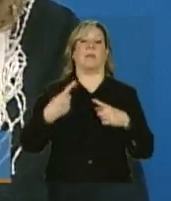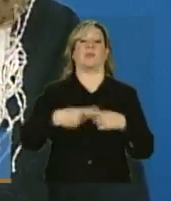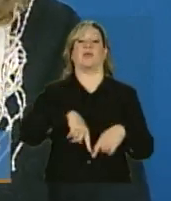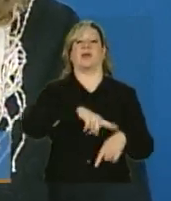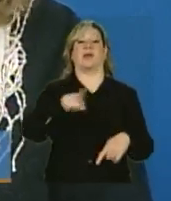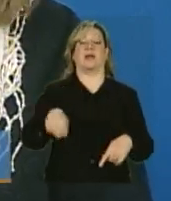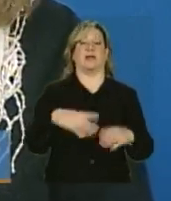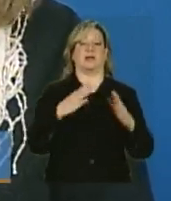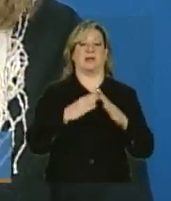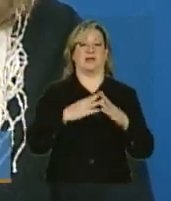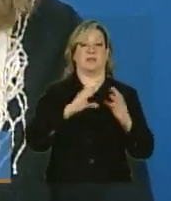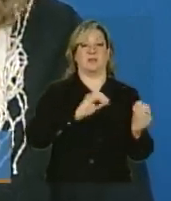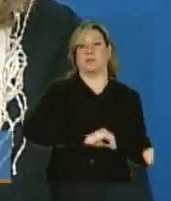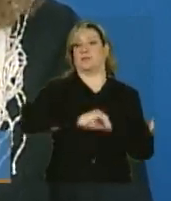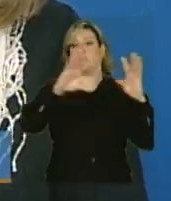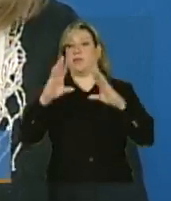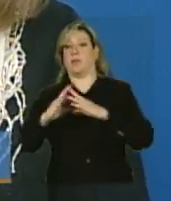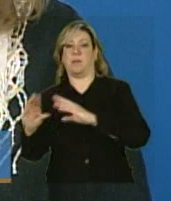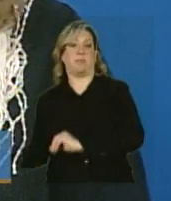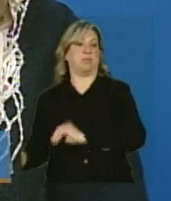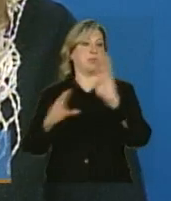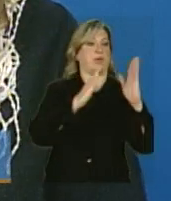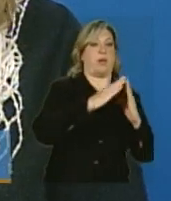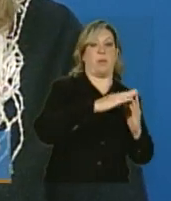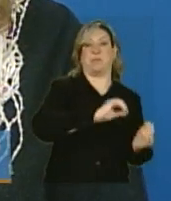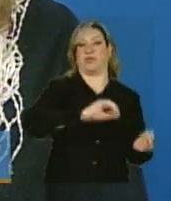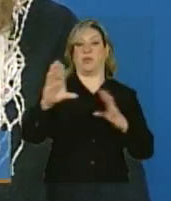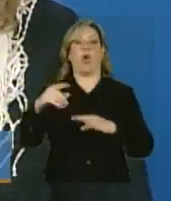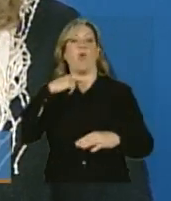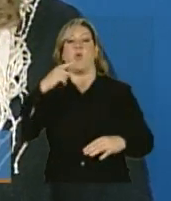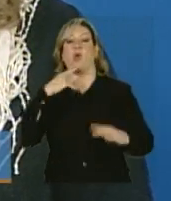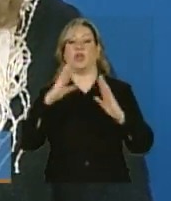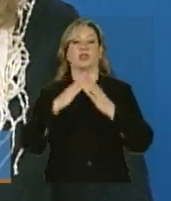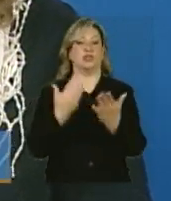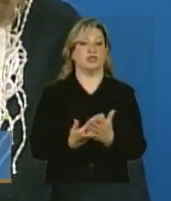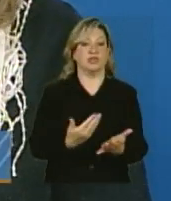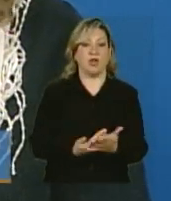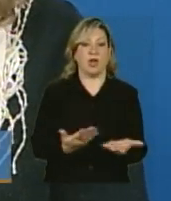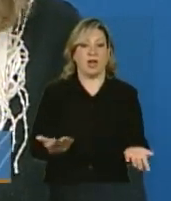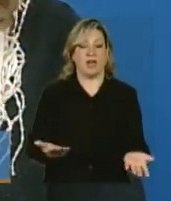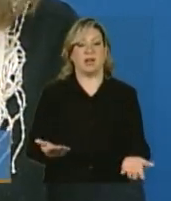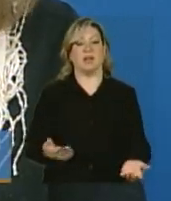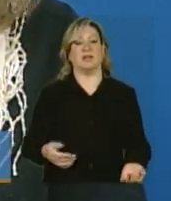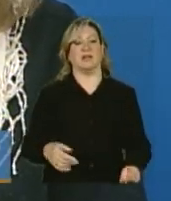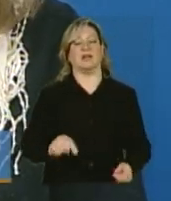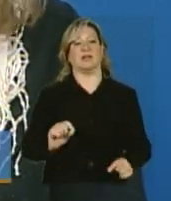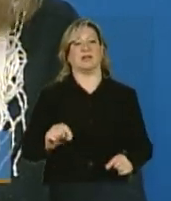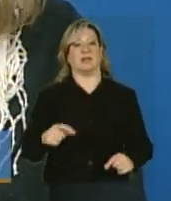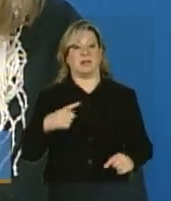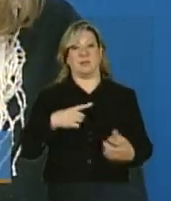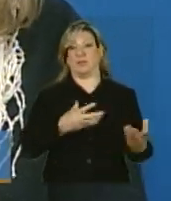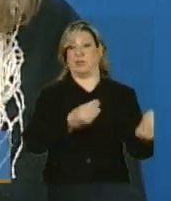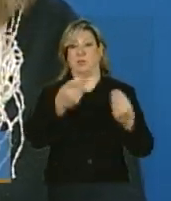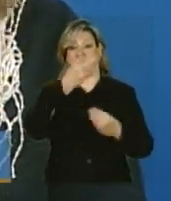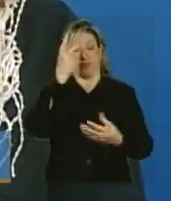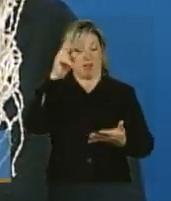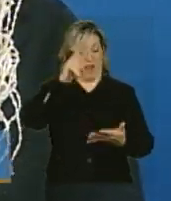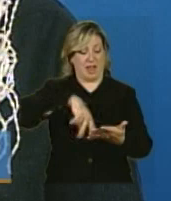porque eles mudam, aí não conseguem uma escola e é grande, então, o